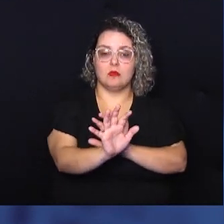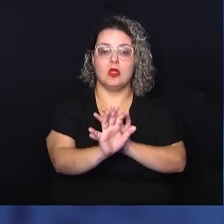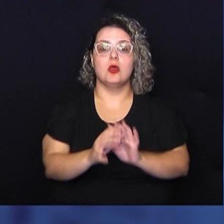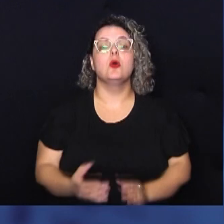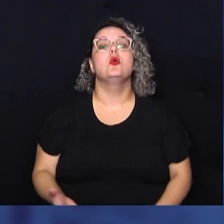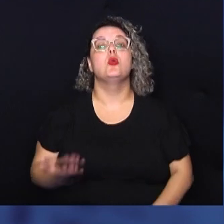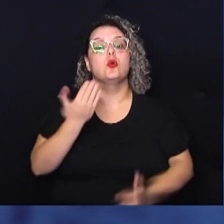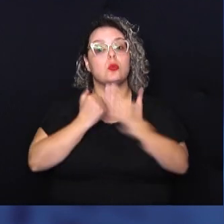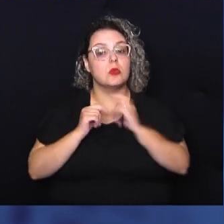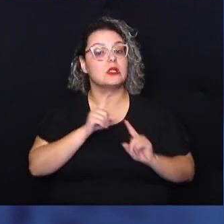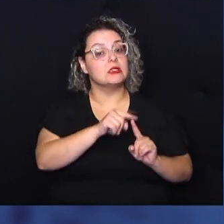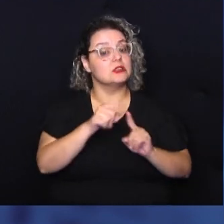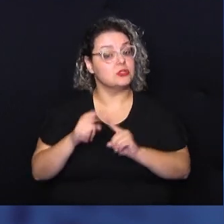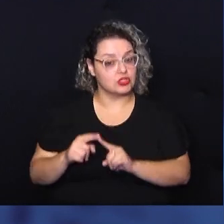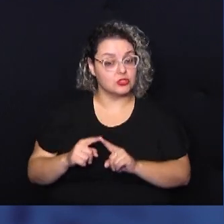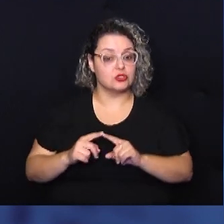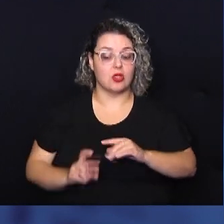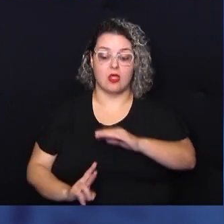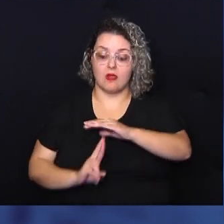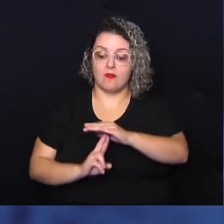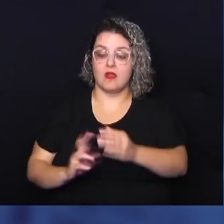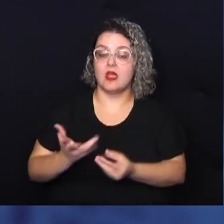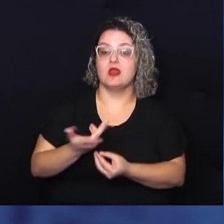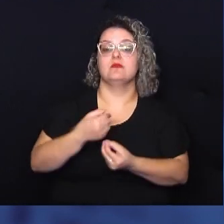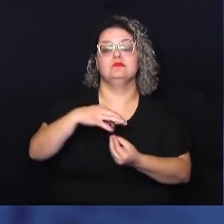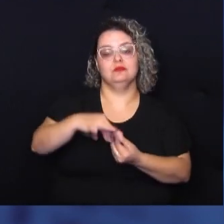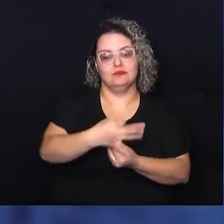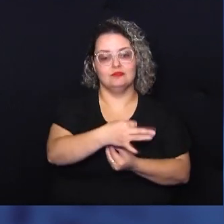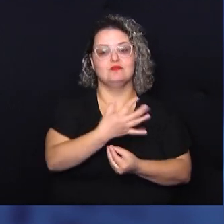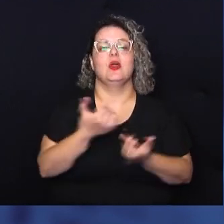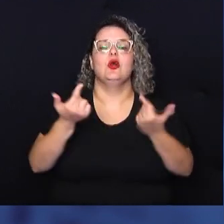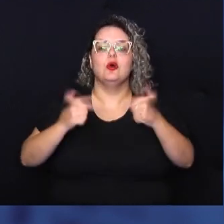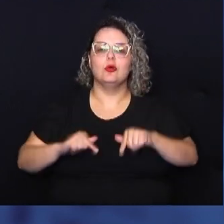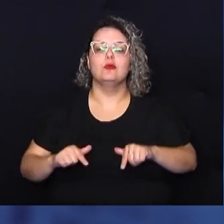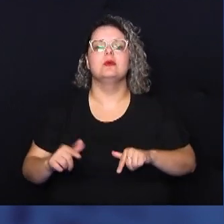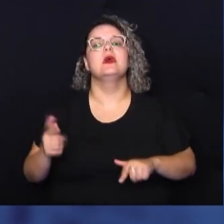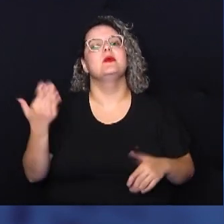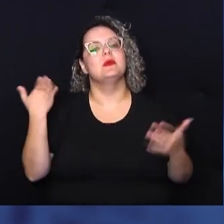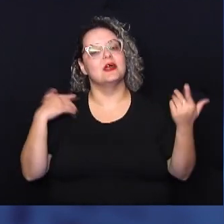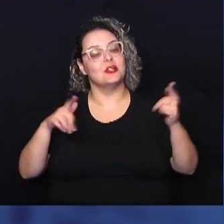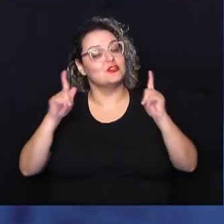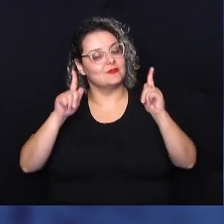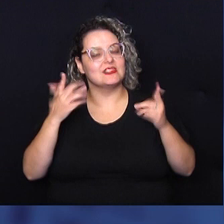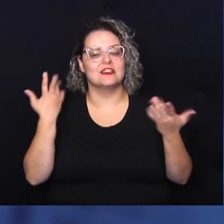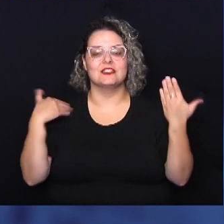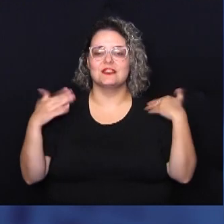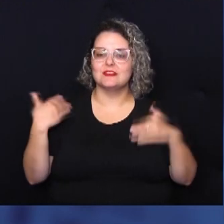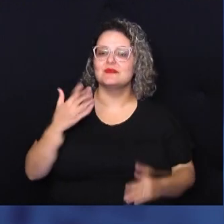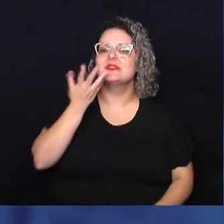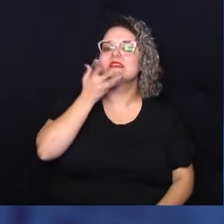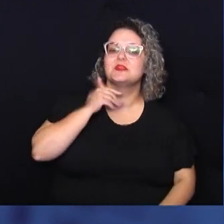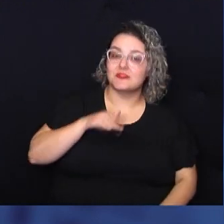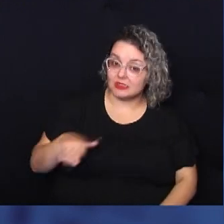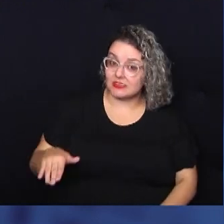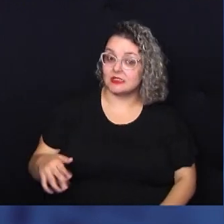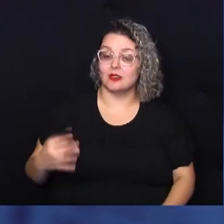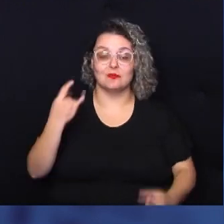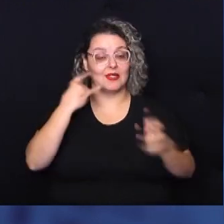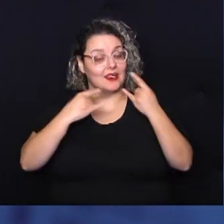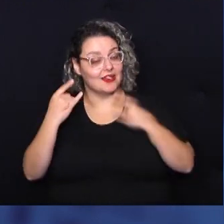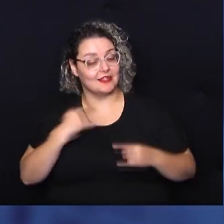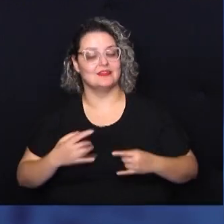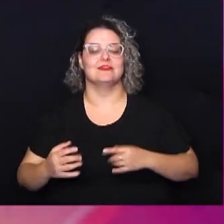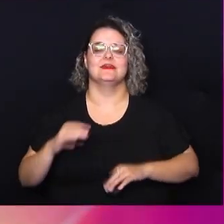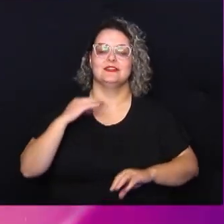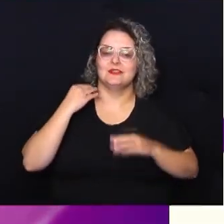típicas, feira de artesanato e espaço para recreação de crianças, além de várias atrações musicais da